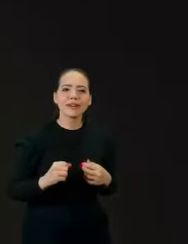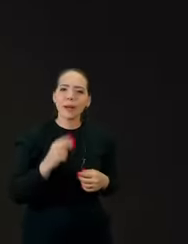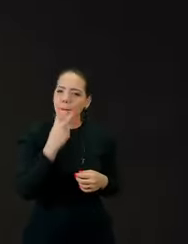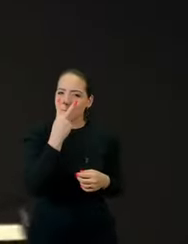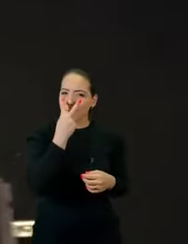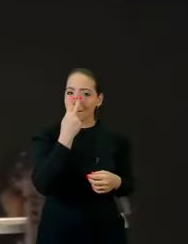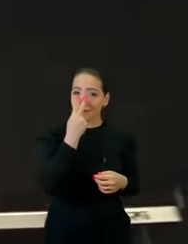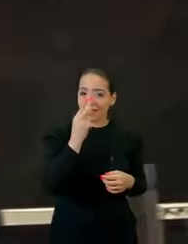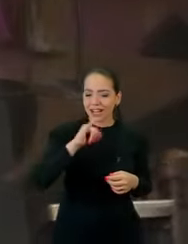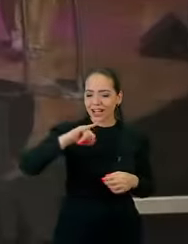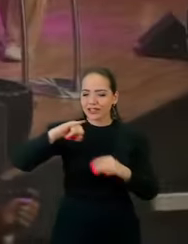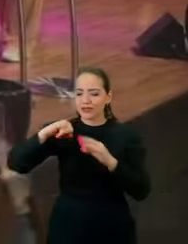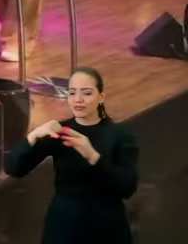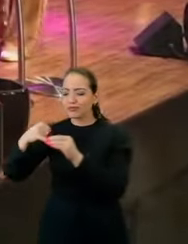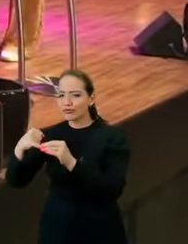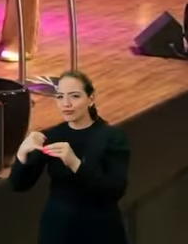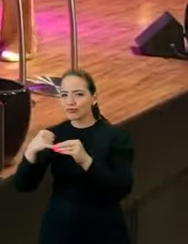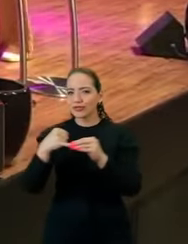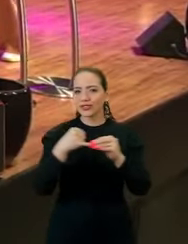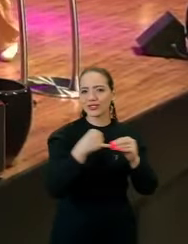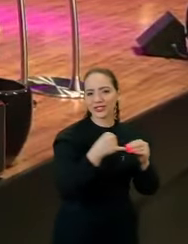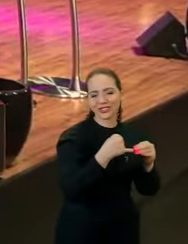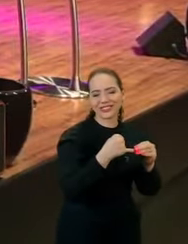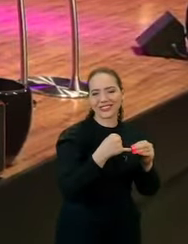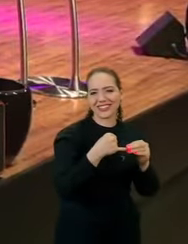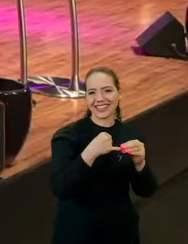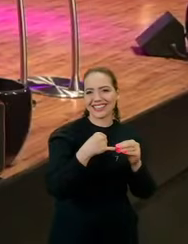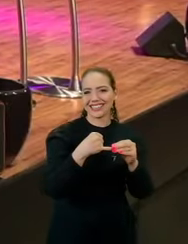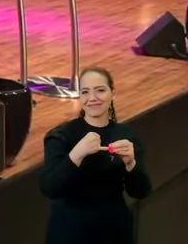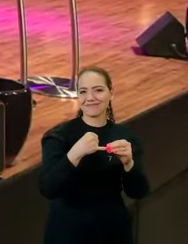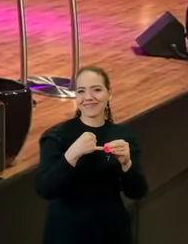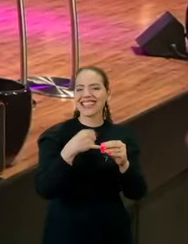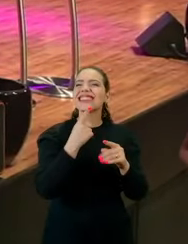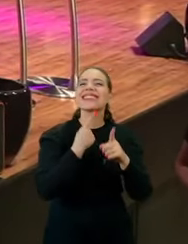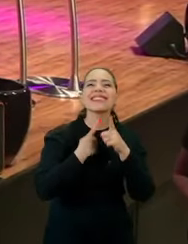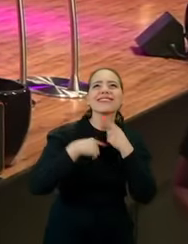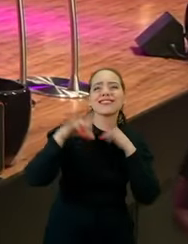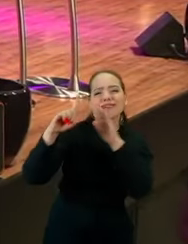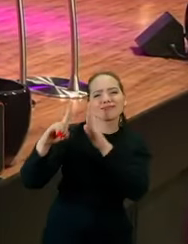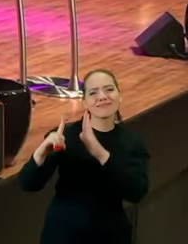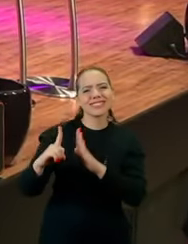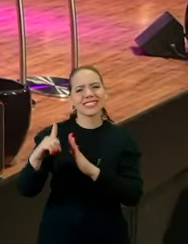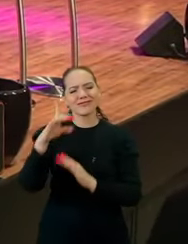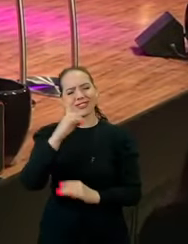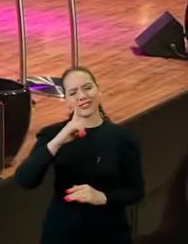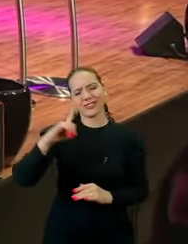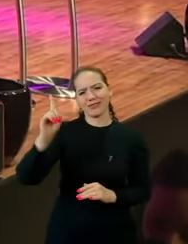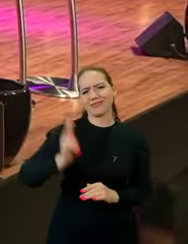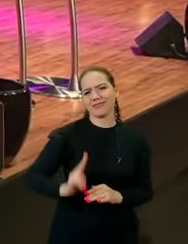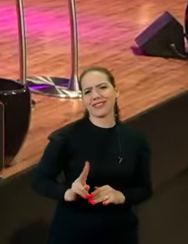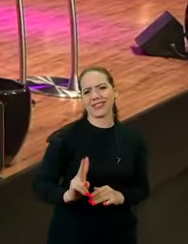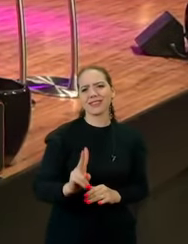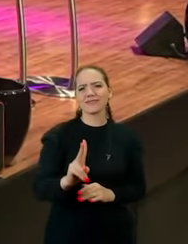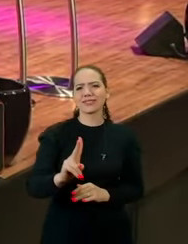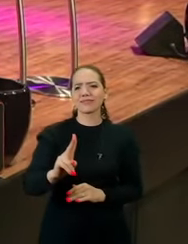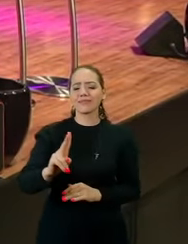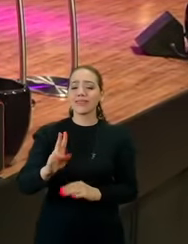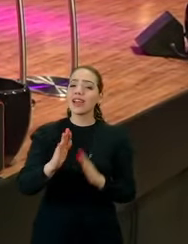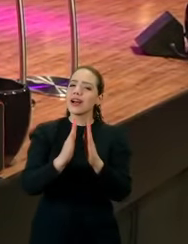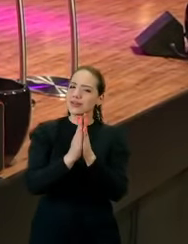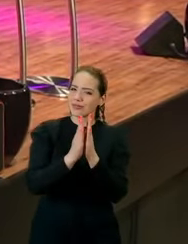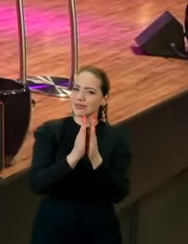eu quero é a Tua presença. Eu quero permanecer na tenda, na Tua presença. Pai, meu